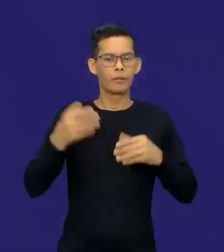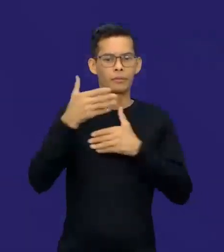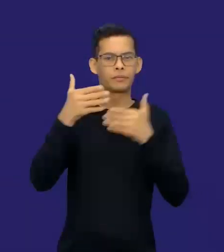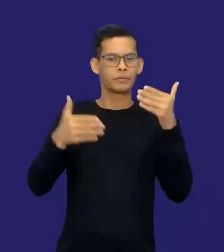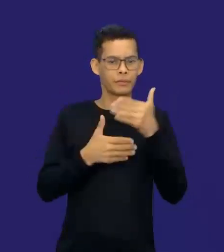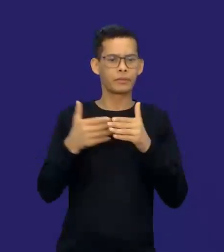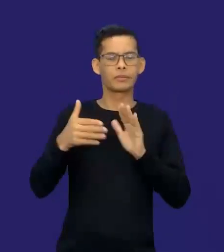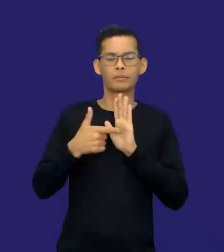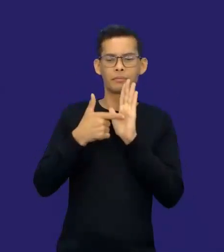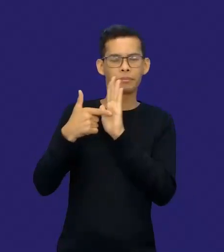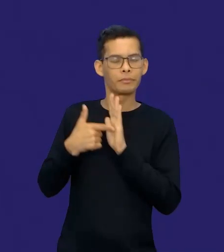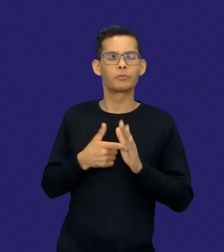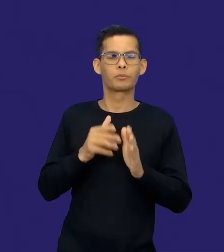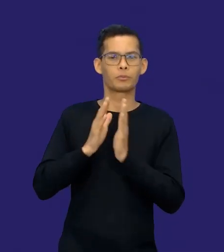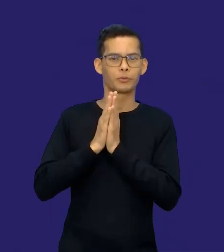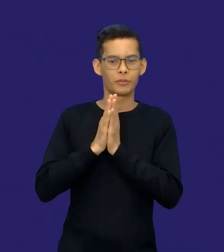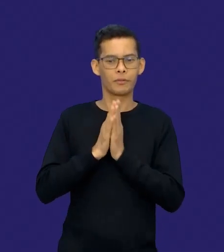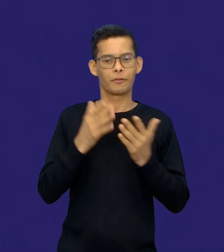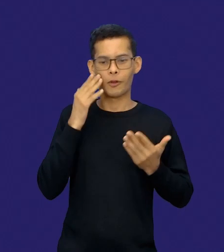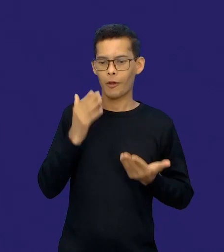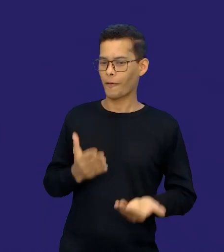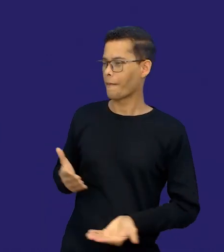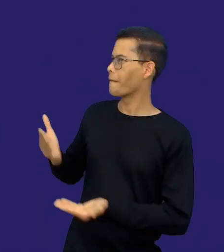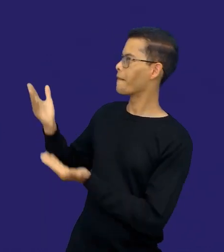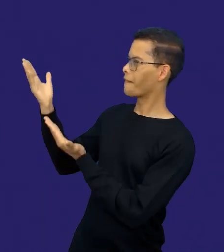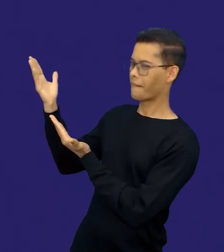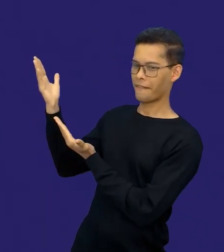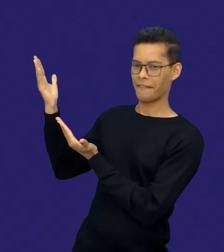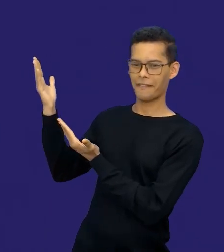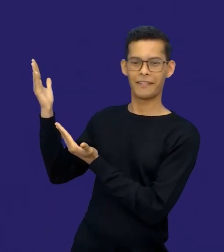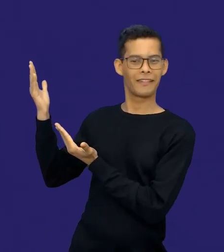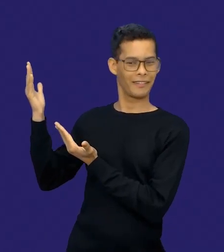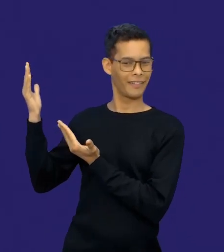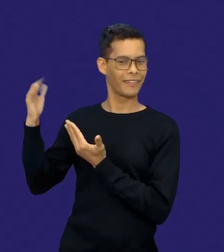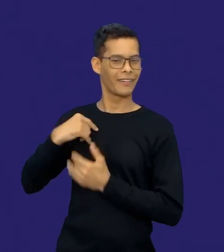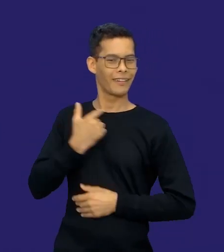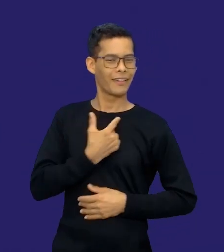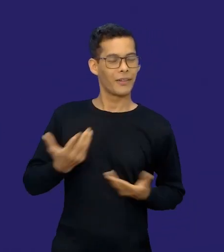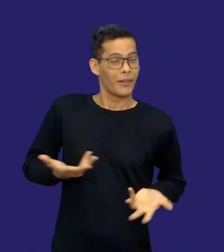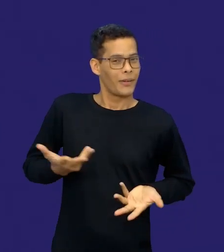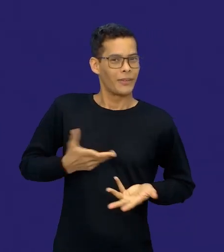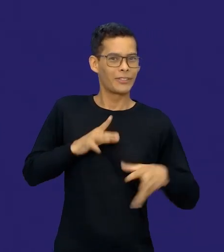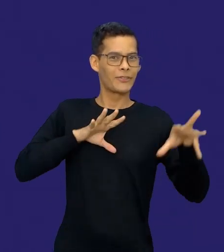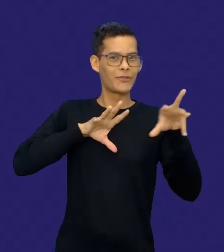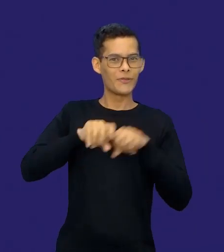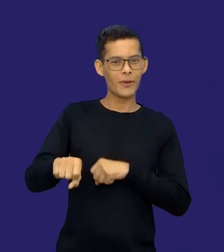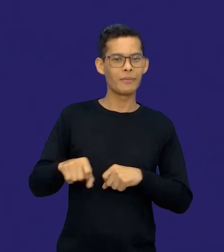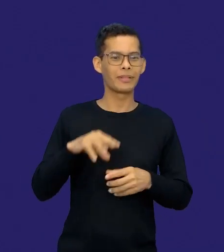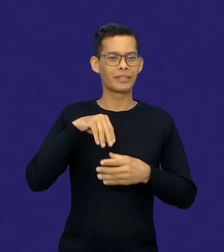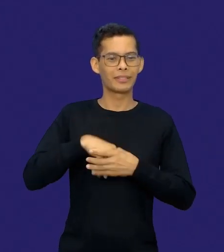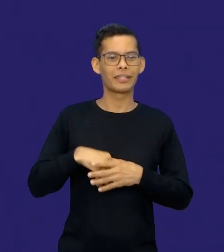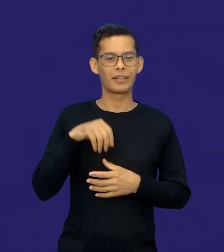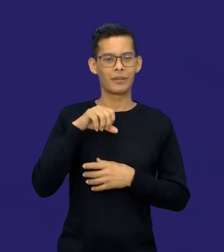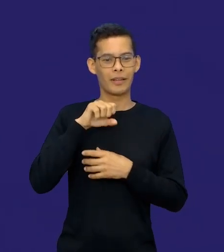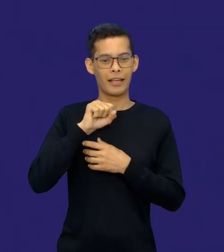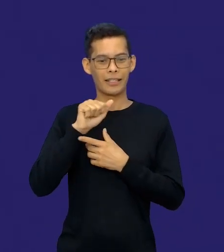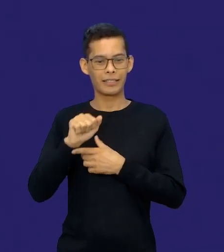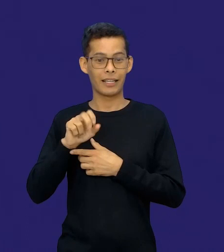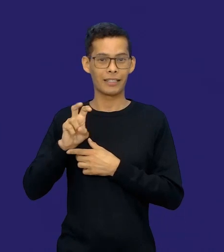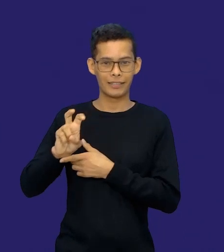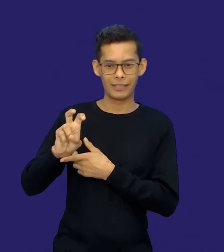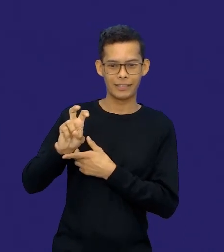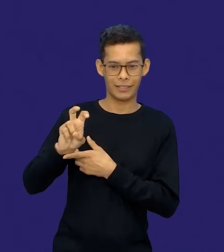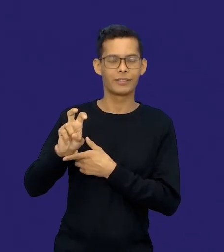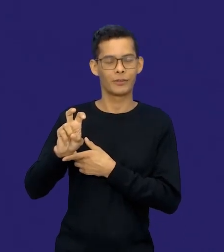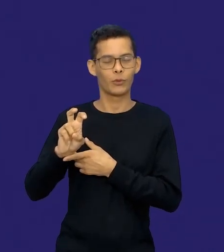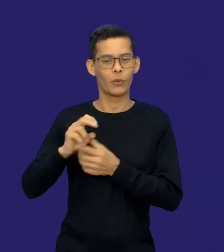slides aí para a gente acompanhar direitinho a nossa formação da SA5, lá